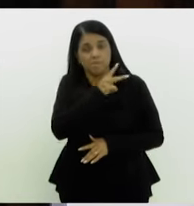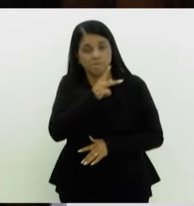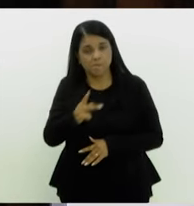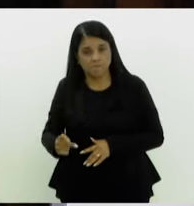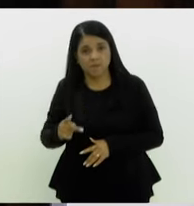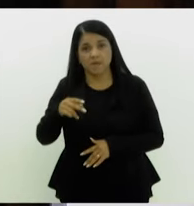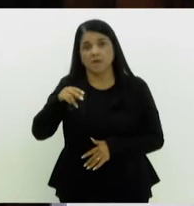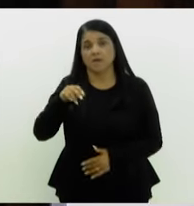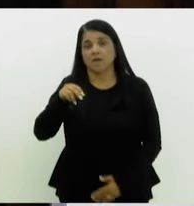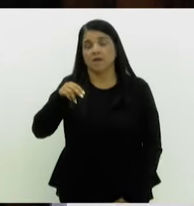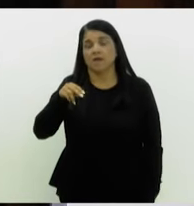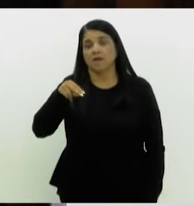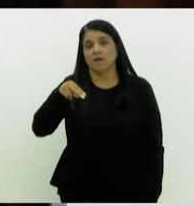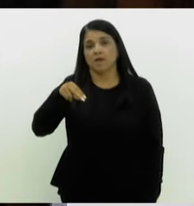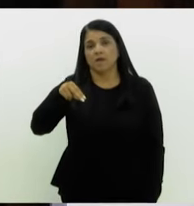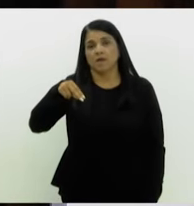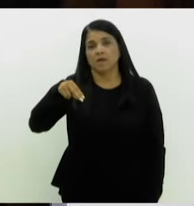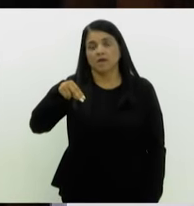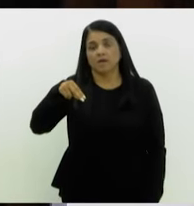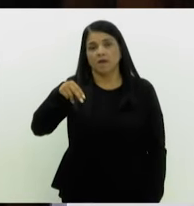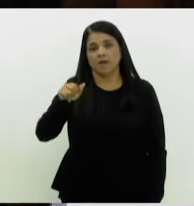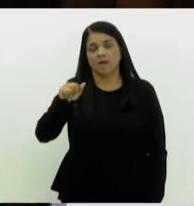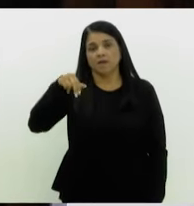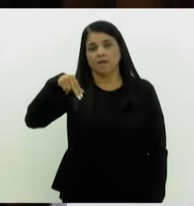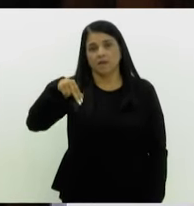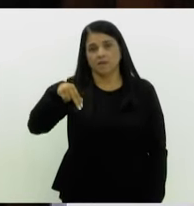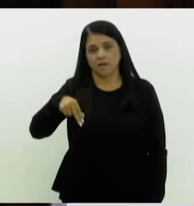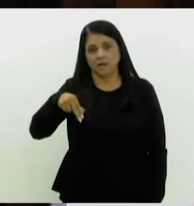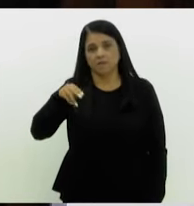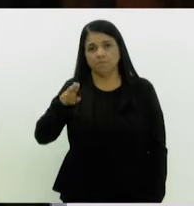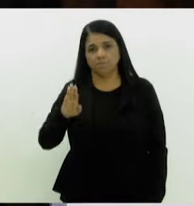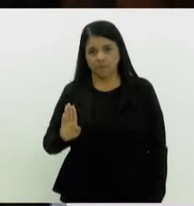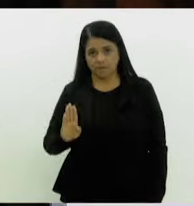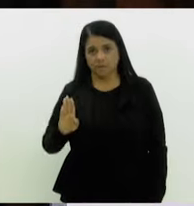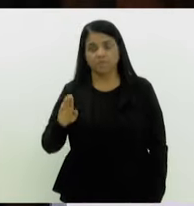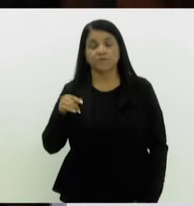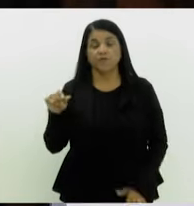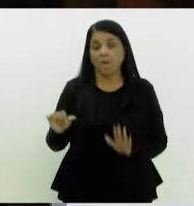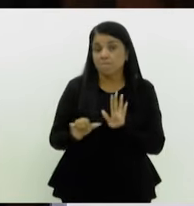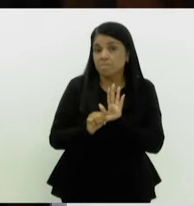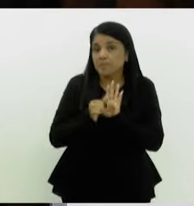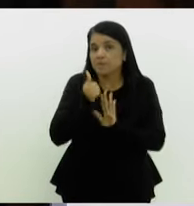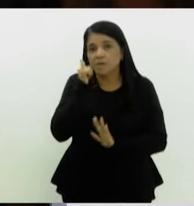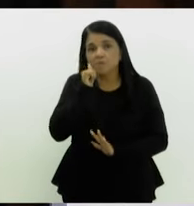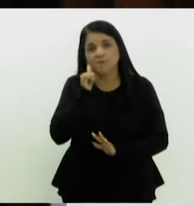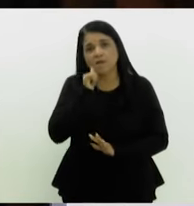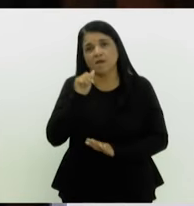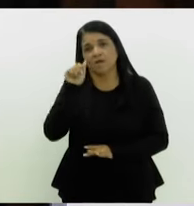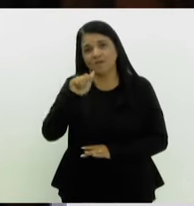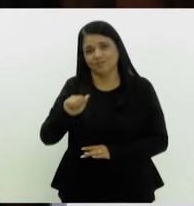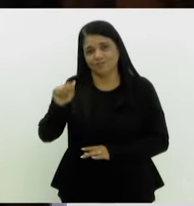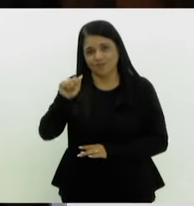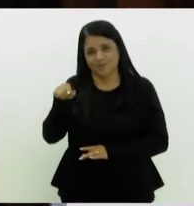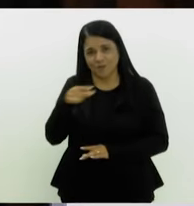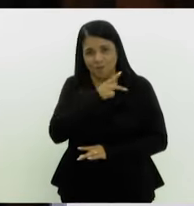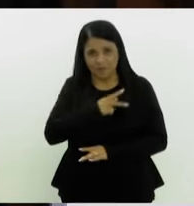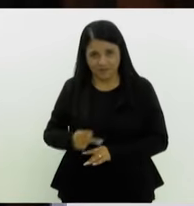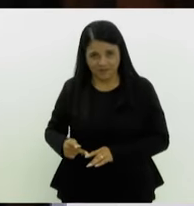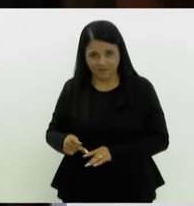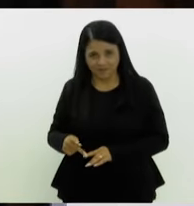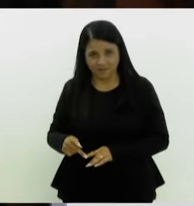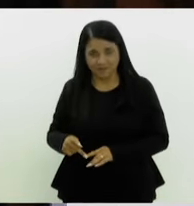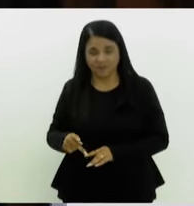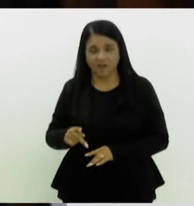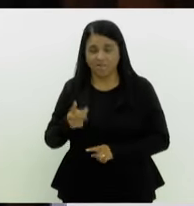Mb Associação dos magistrados do Brasil ela foi a primeira mulher a presidir Associação fez uma revolução não era